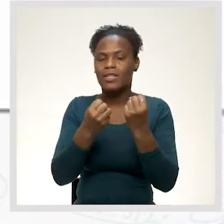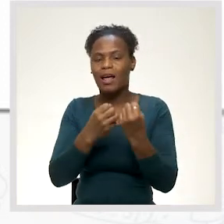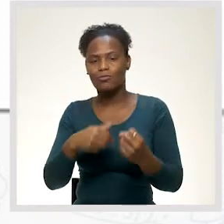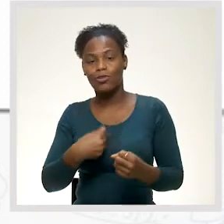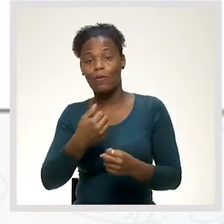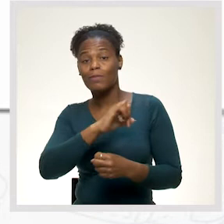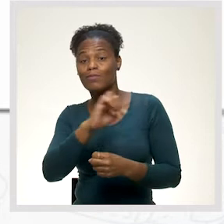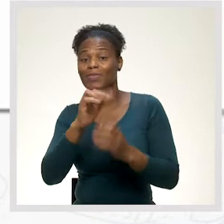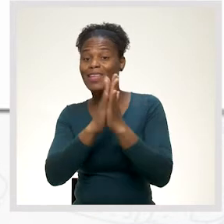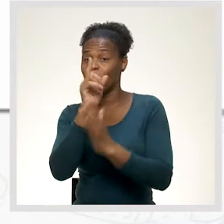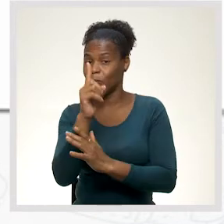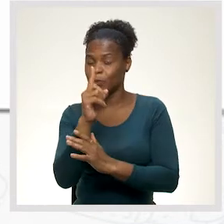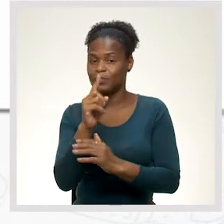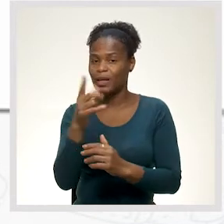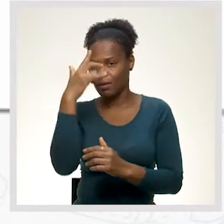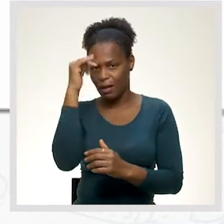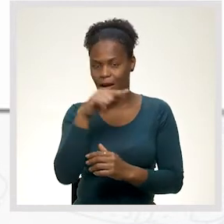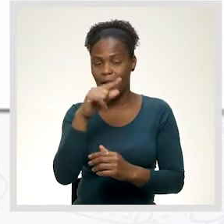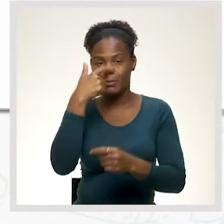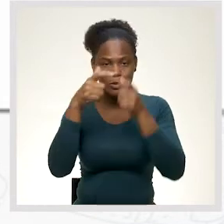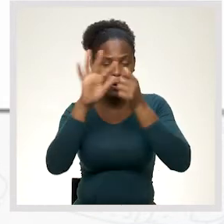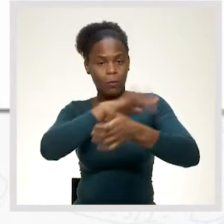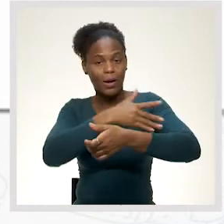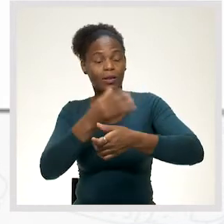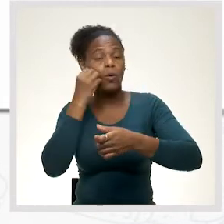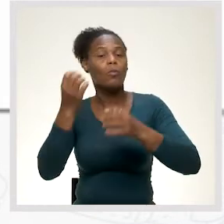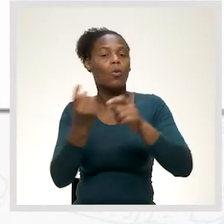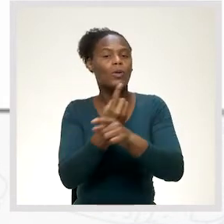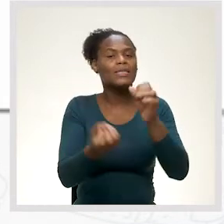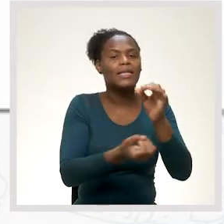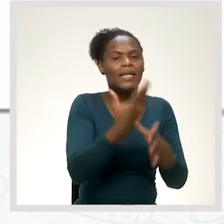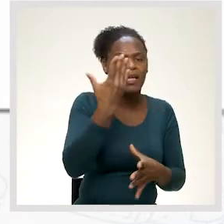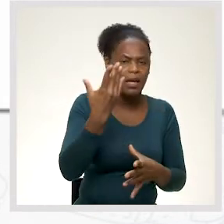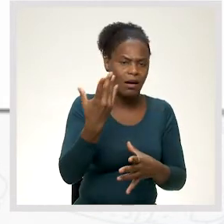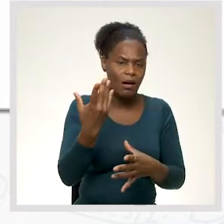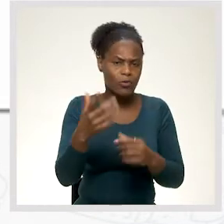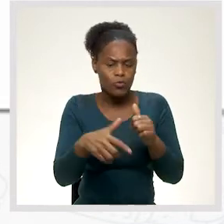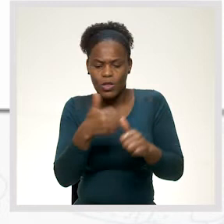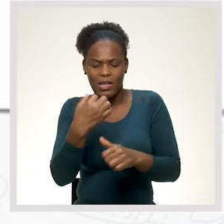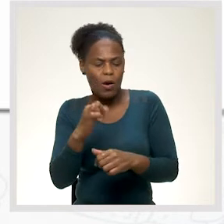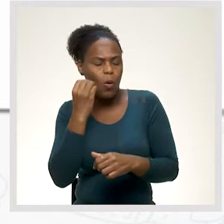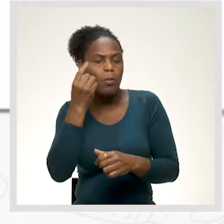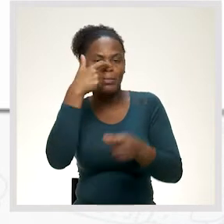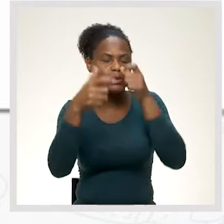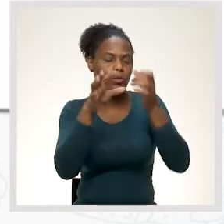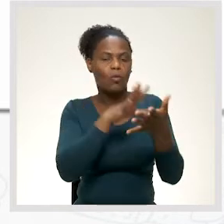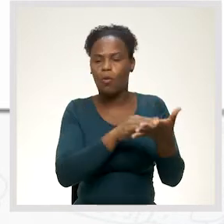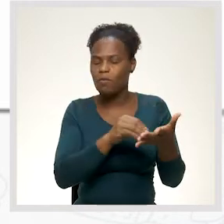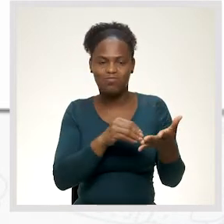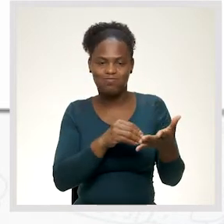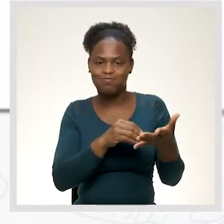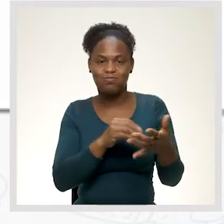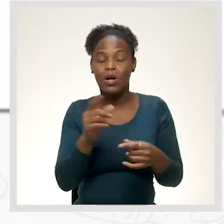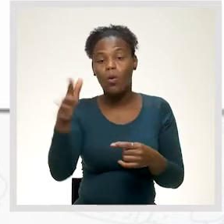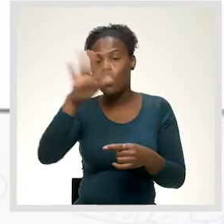próprio Deus. A noção do poeta como criador, como um gênio e não como um imitador. O uso